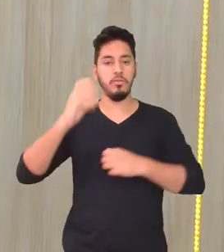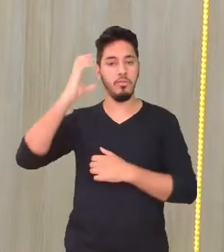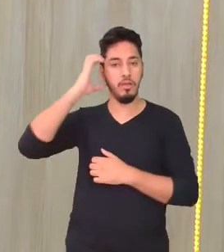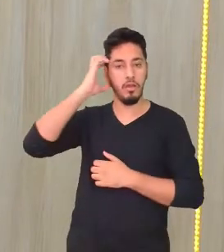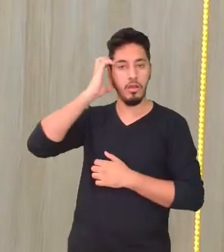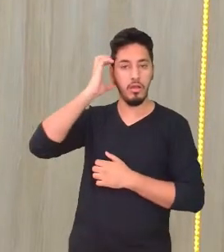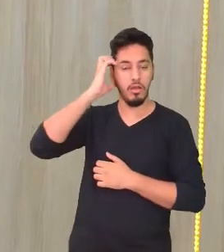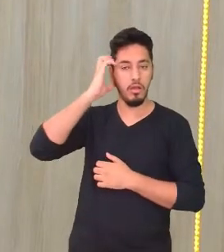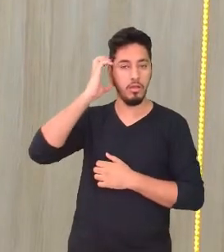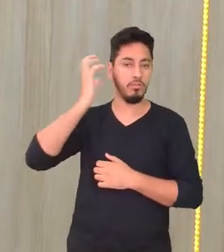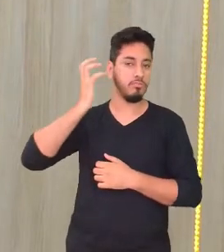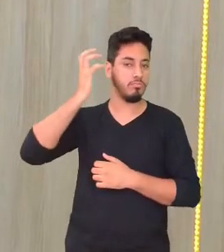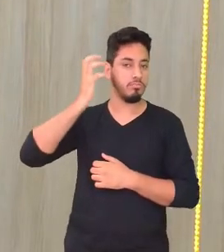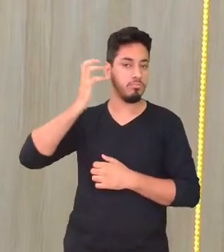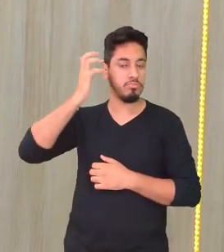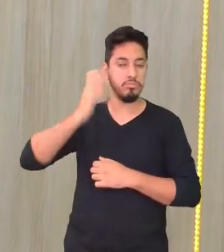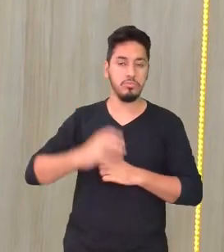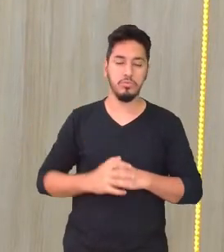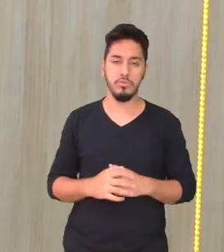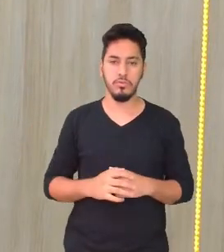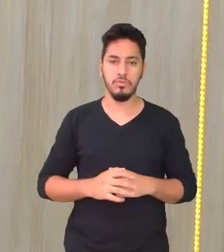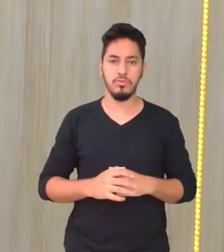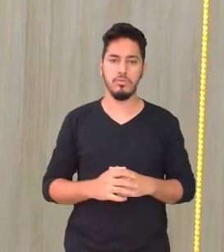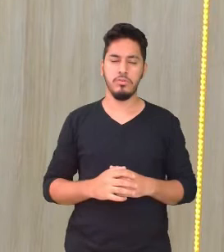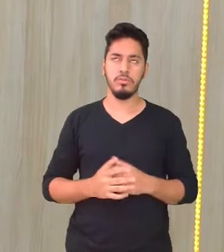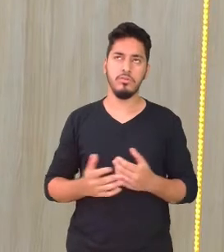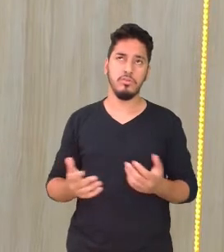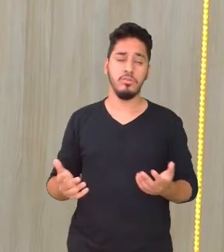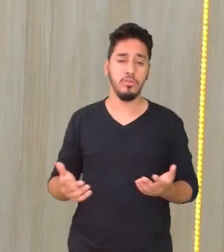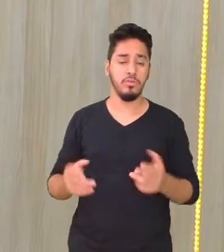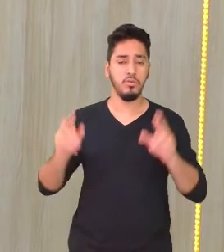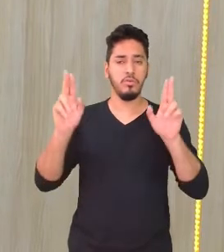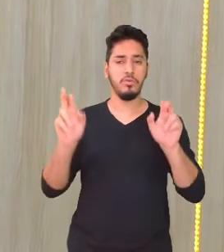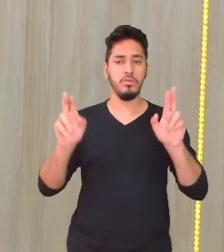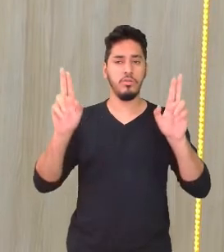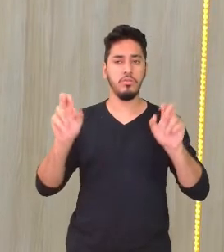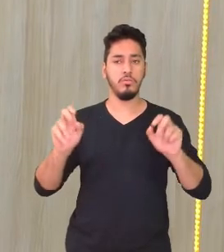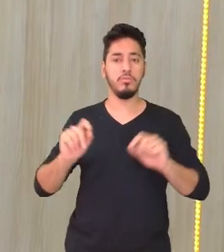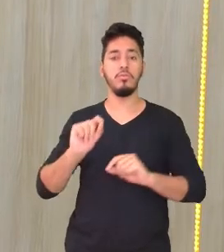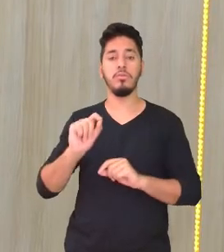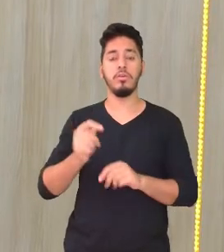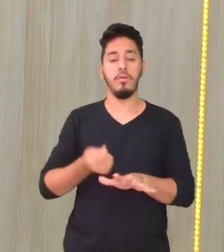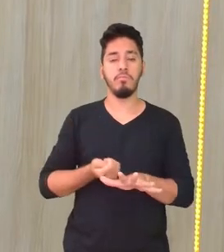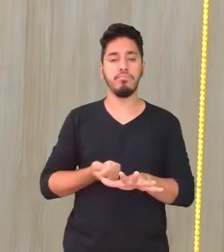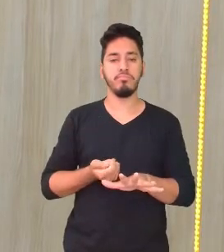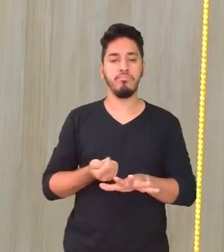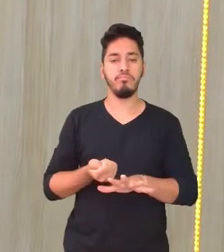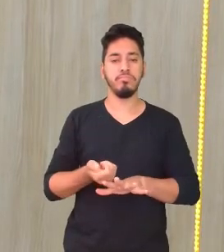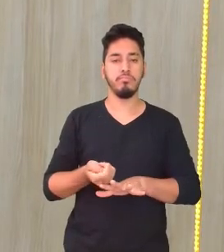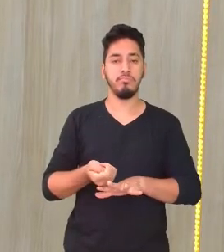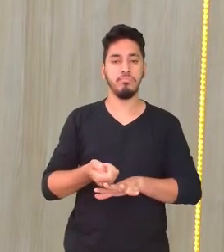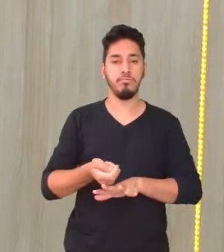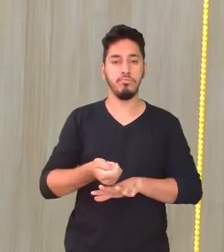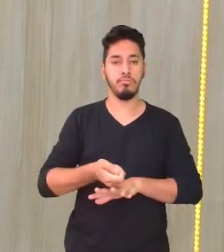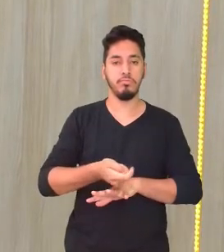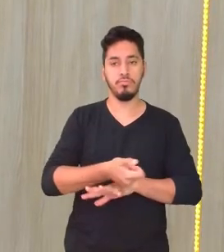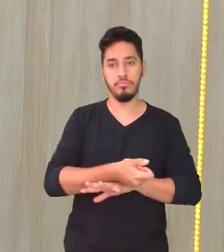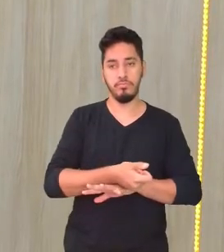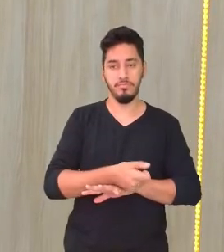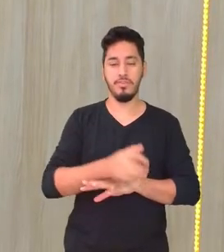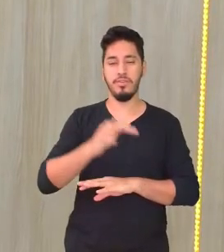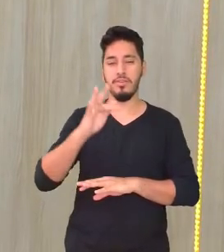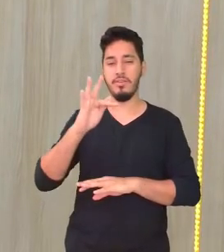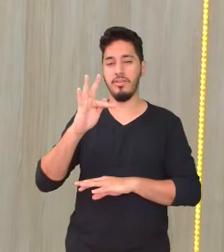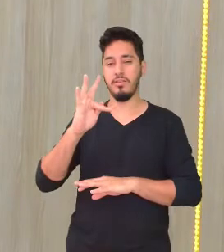radiofônicos, né, digamos assim, e é a temática exatamente das fake news. E a